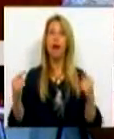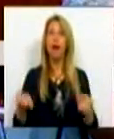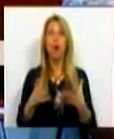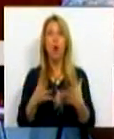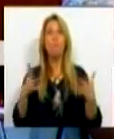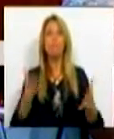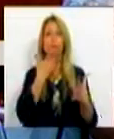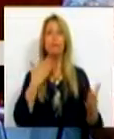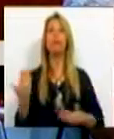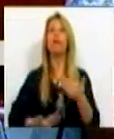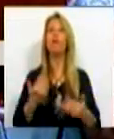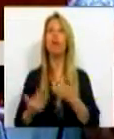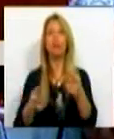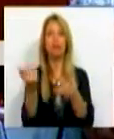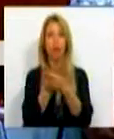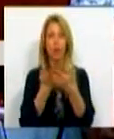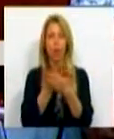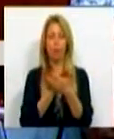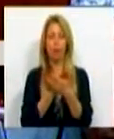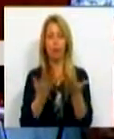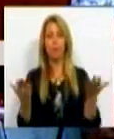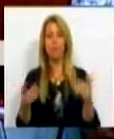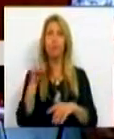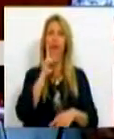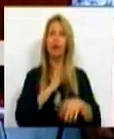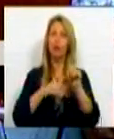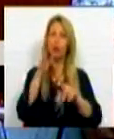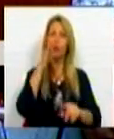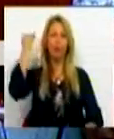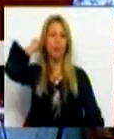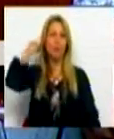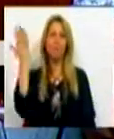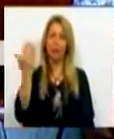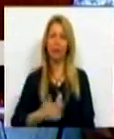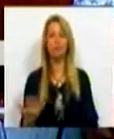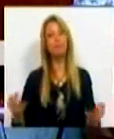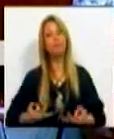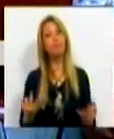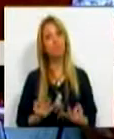maior eficácia em termos económicos. Deputada Mariana Mortágua, é verdade que